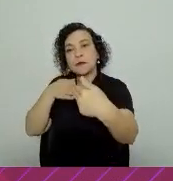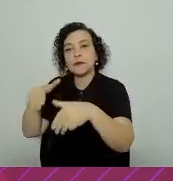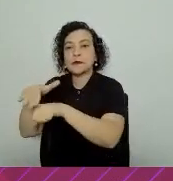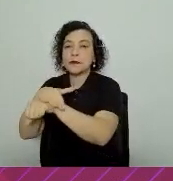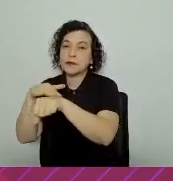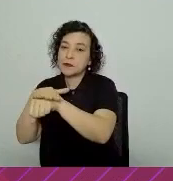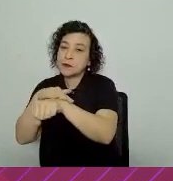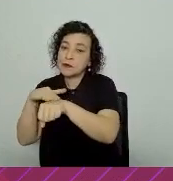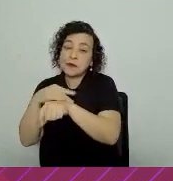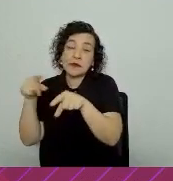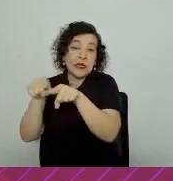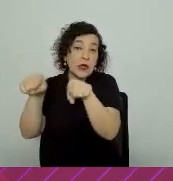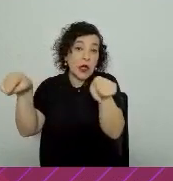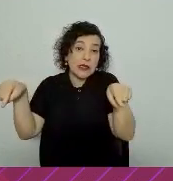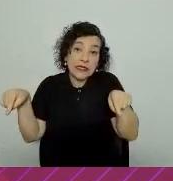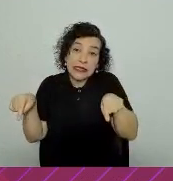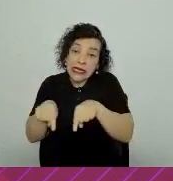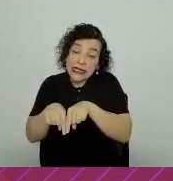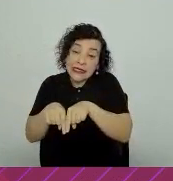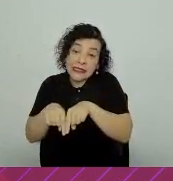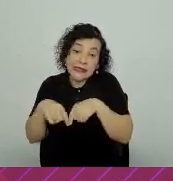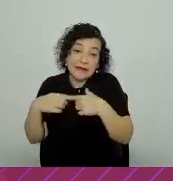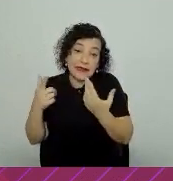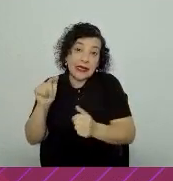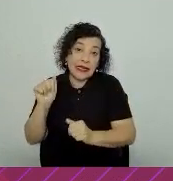e a nossa salinha é metaverso